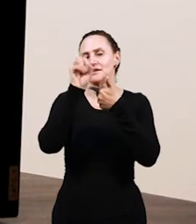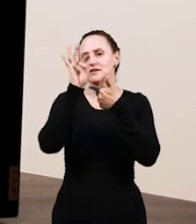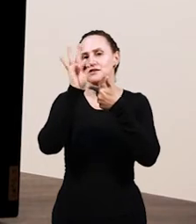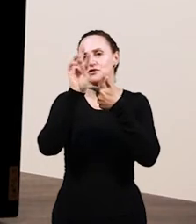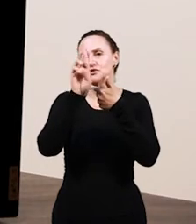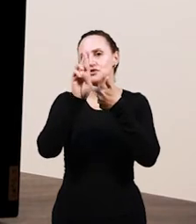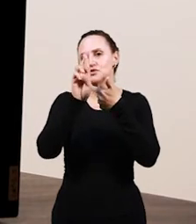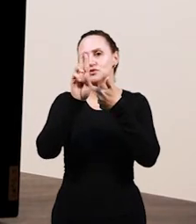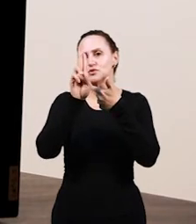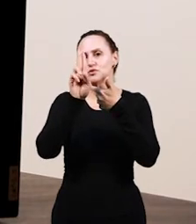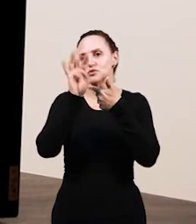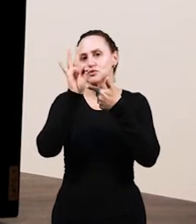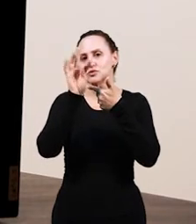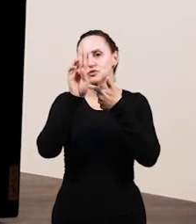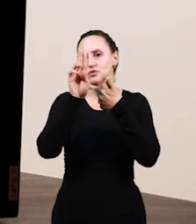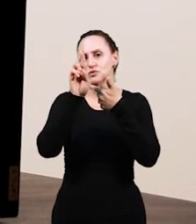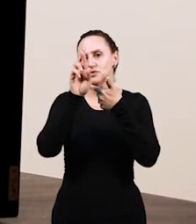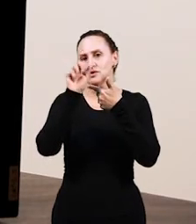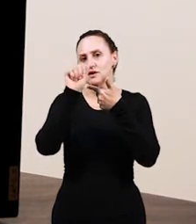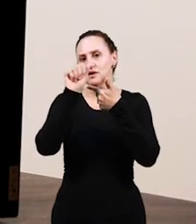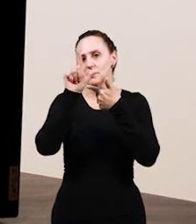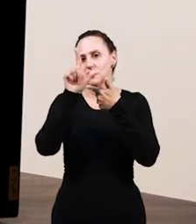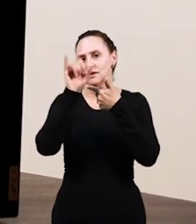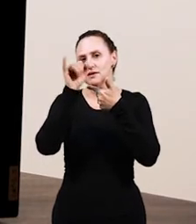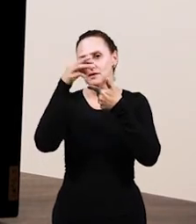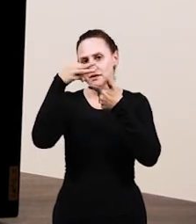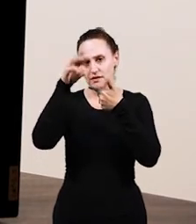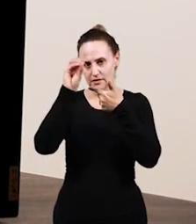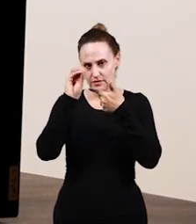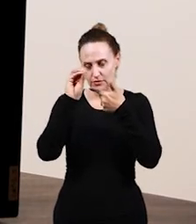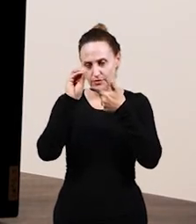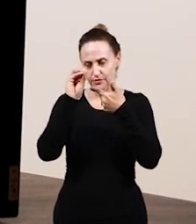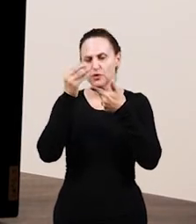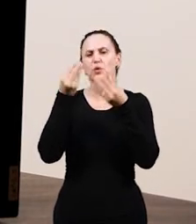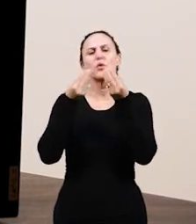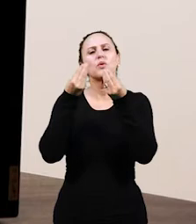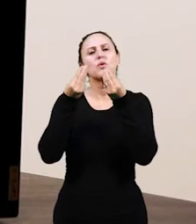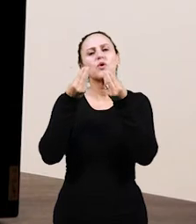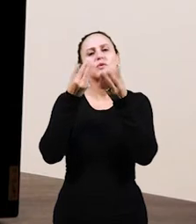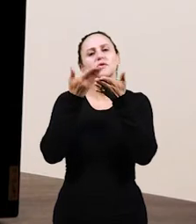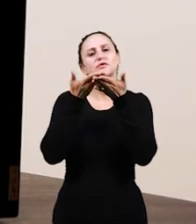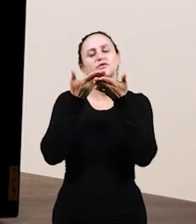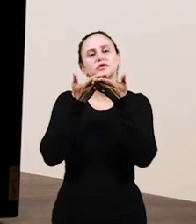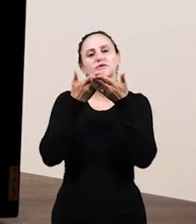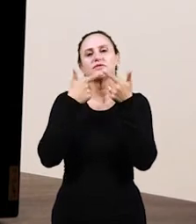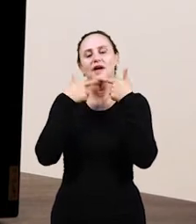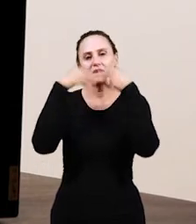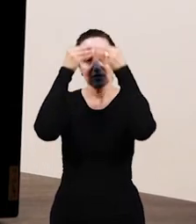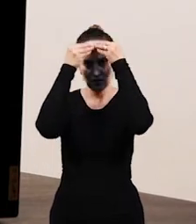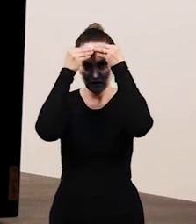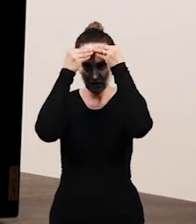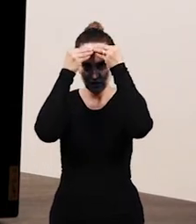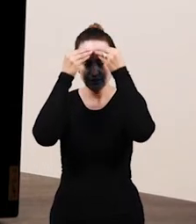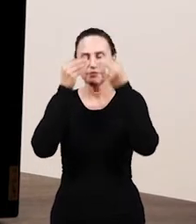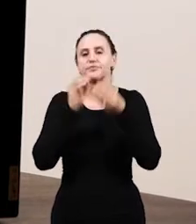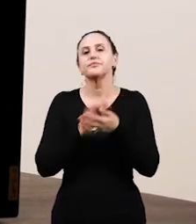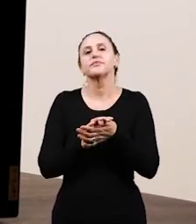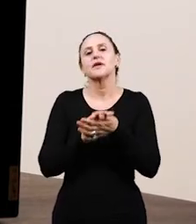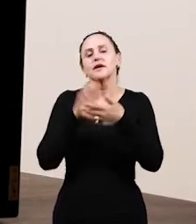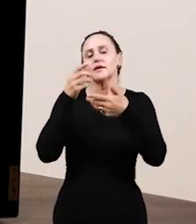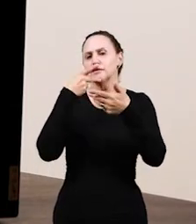apresenta nos estudos da linguagem para antes de tratar especificamente dos do